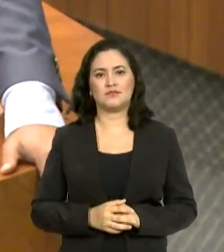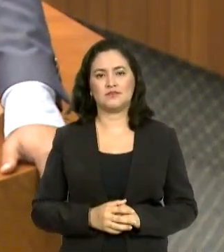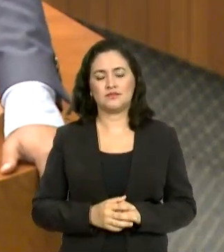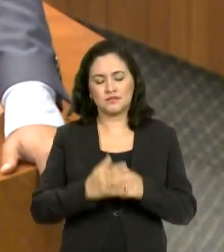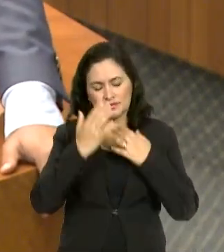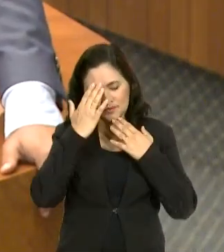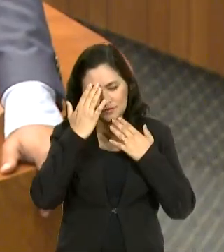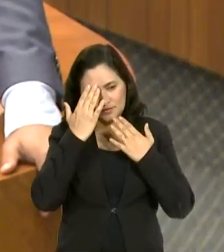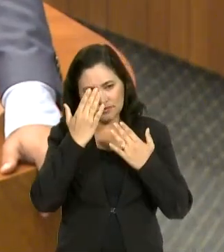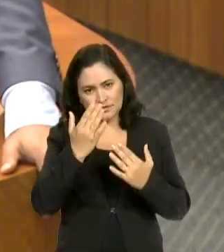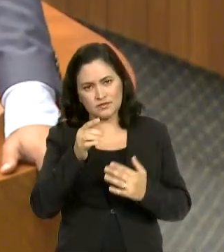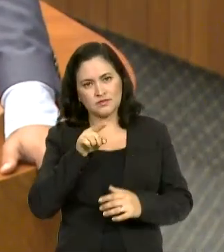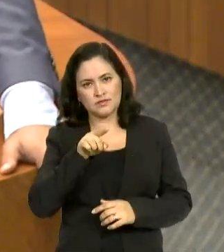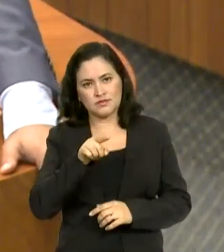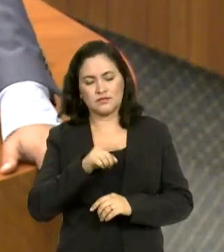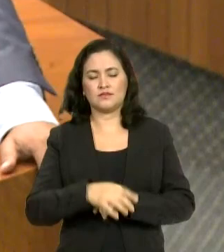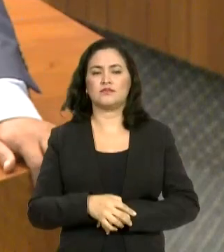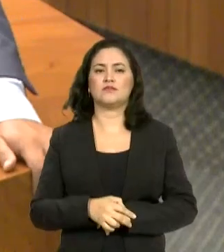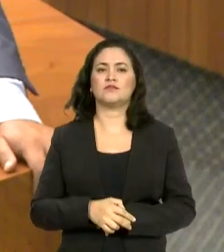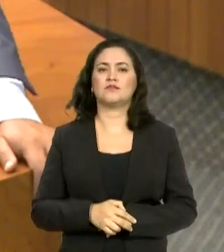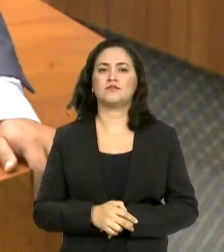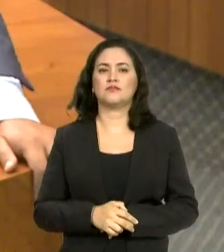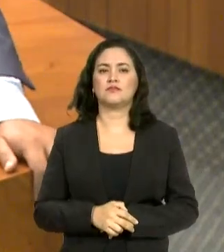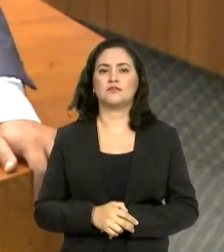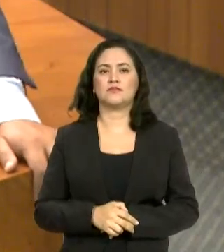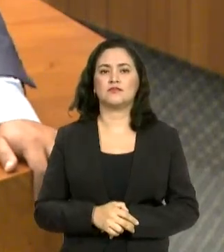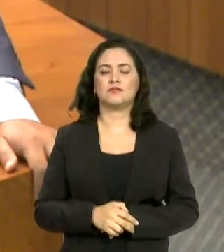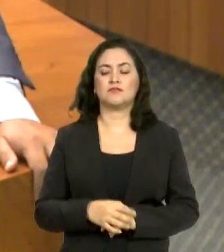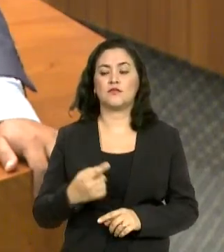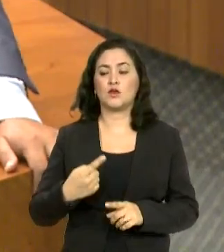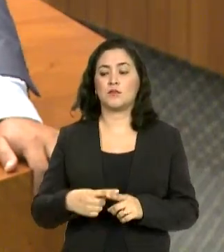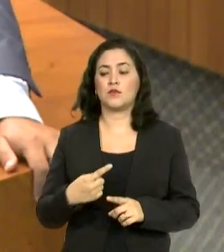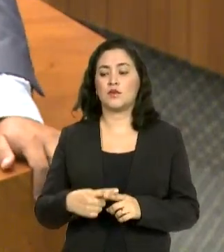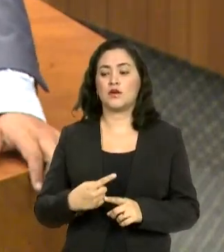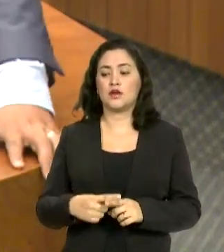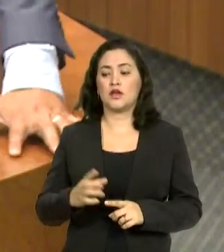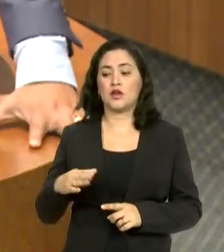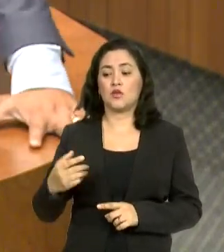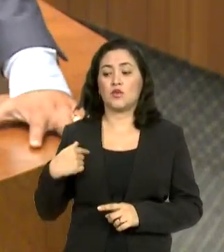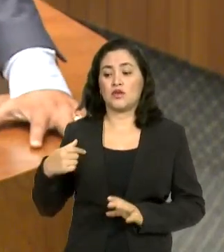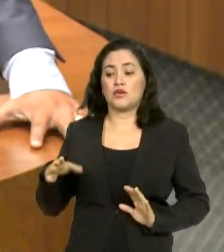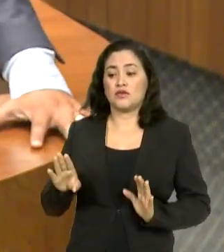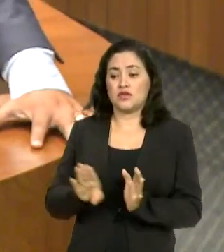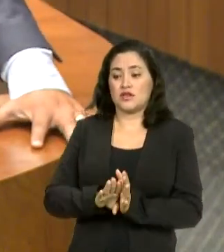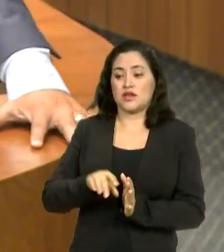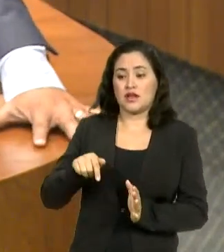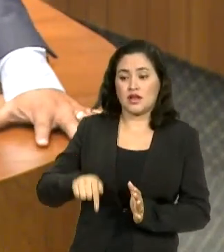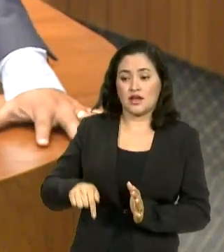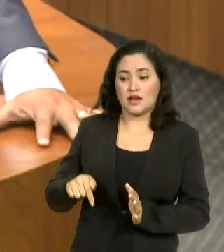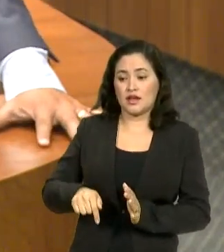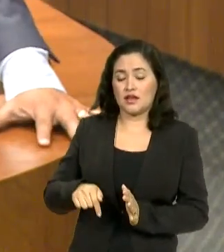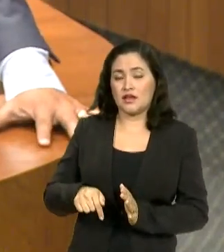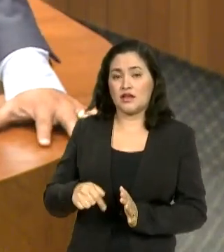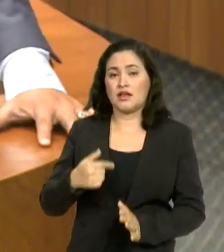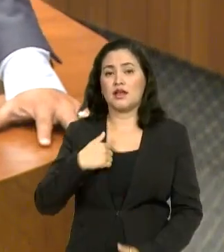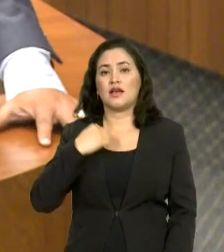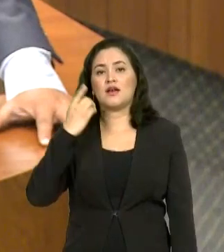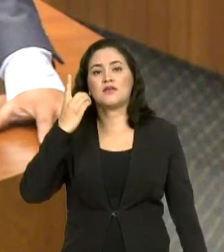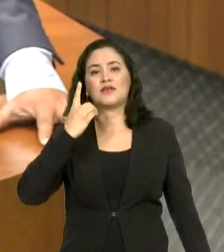agradecer a Vossa Excelência, que quando eu cheguei aqui, de repente um deputado